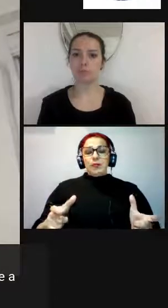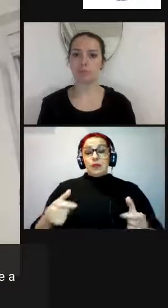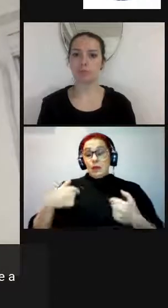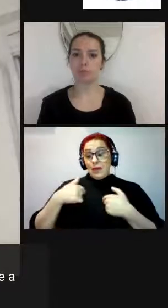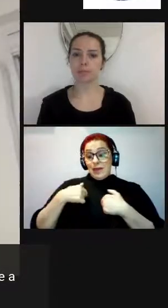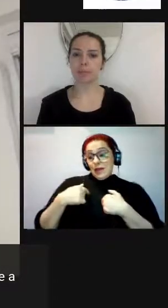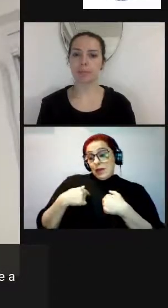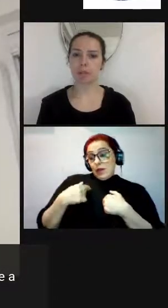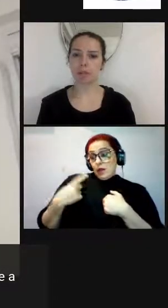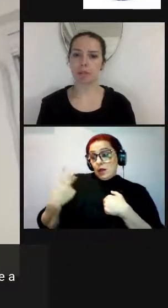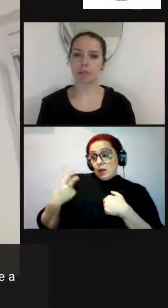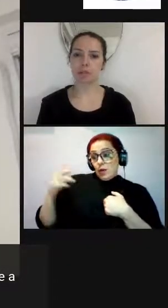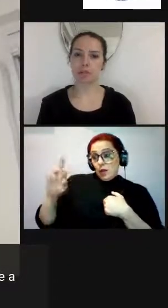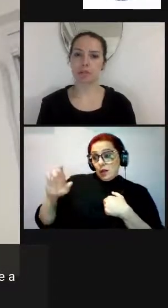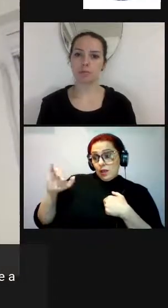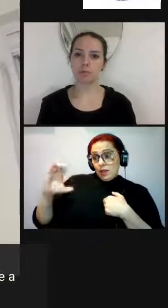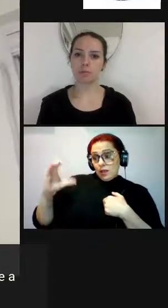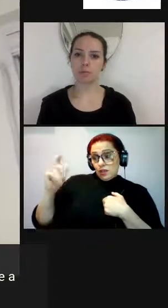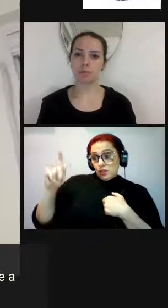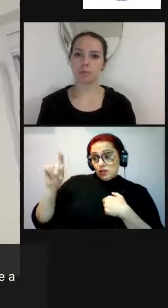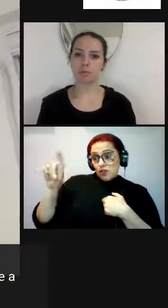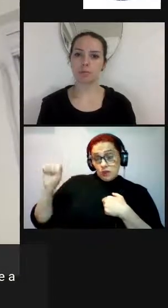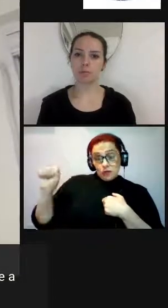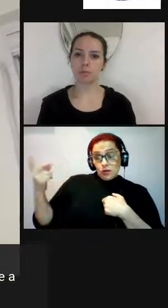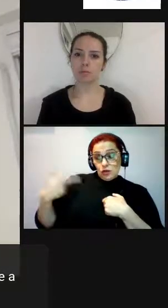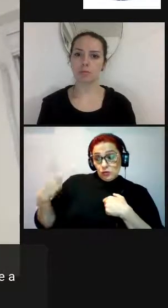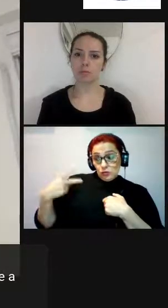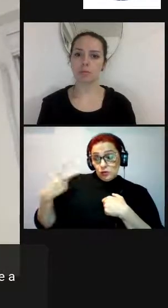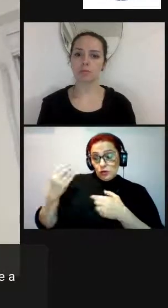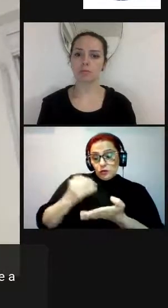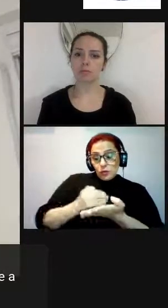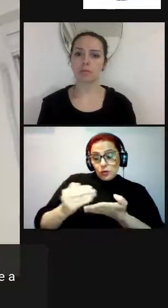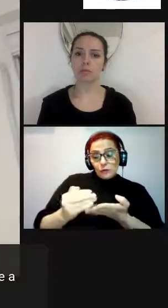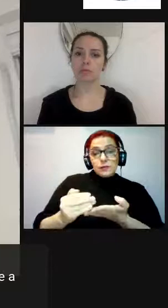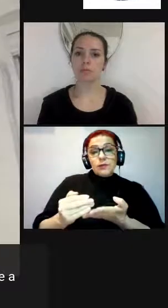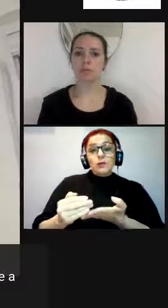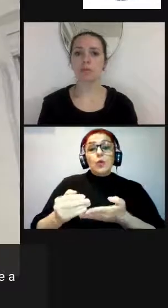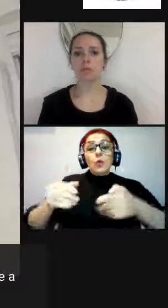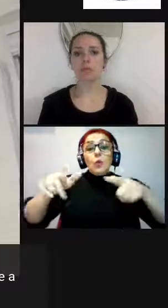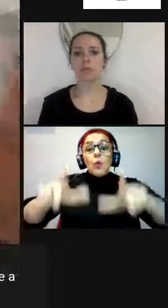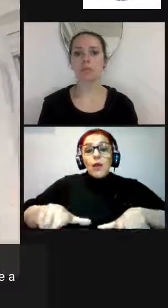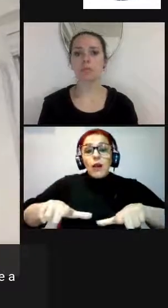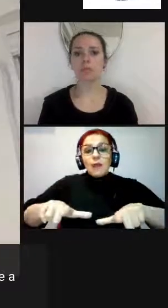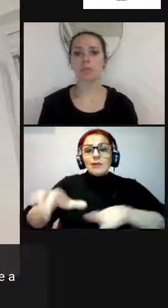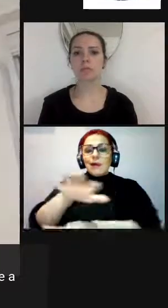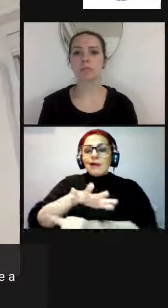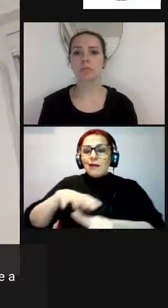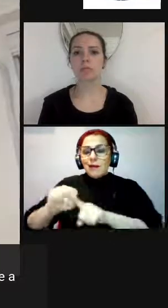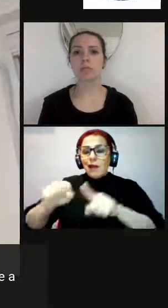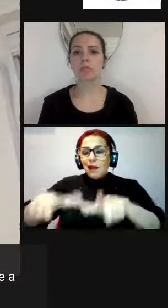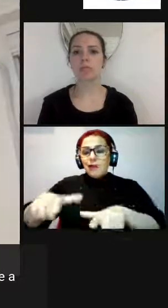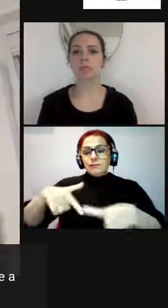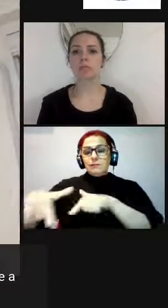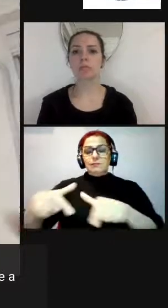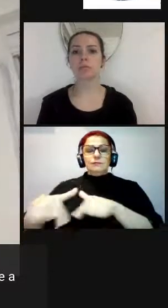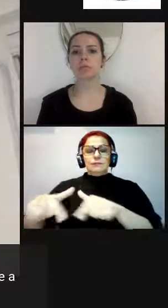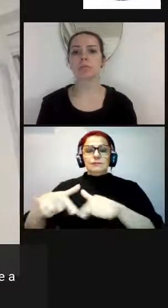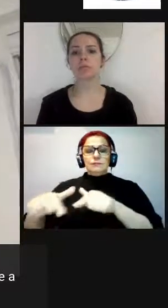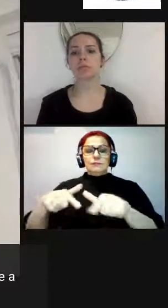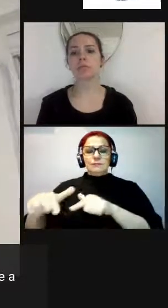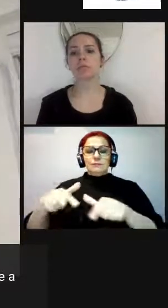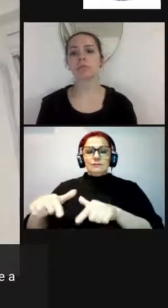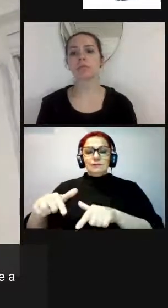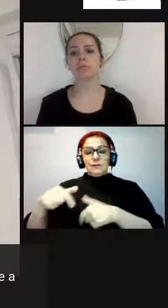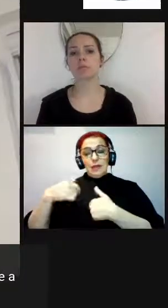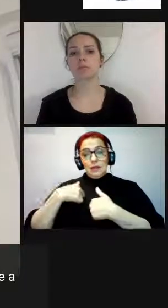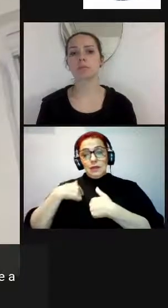e o Richard é a gente começou esse entendimento depois de começar atuar no mercado né Depois de a gente passar por um momento de eu